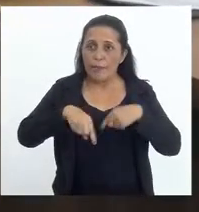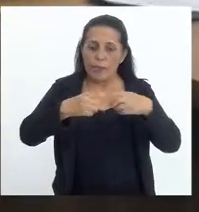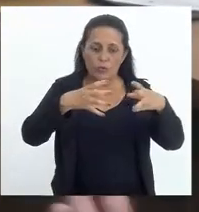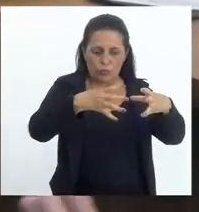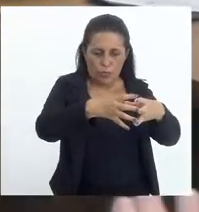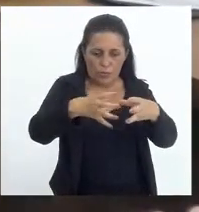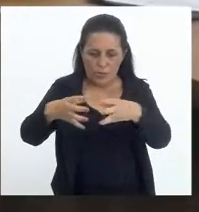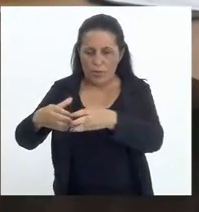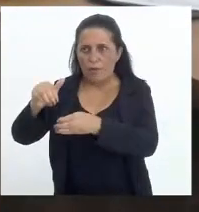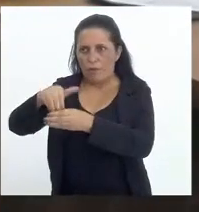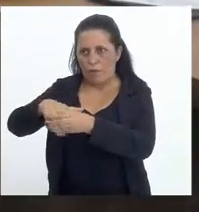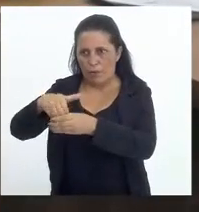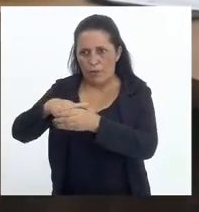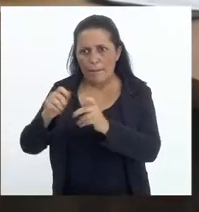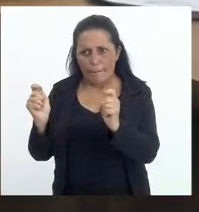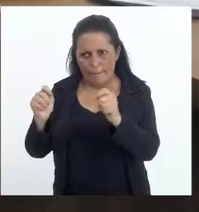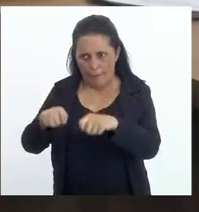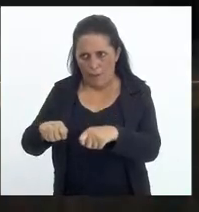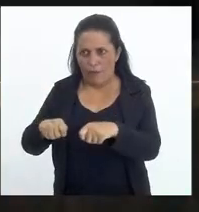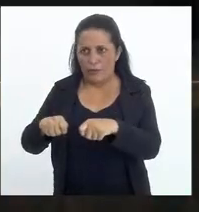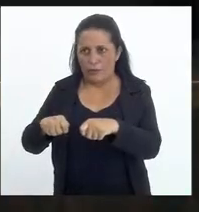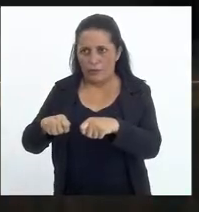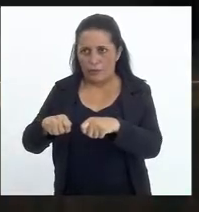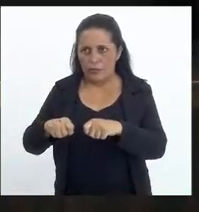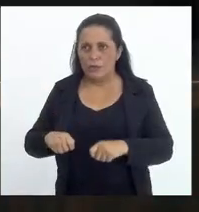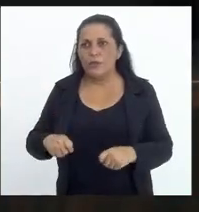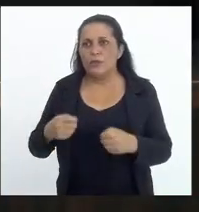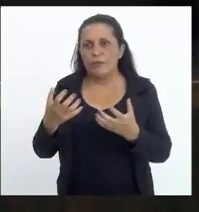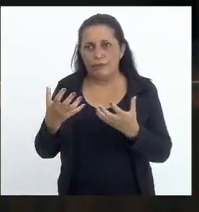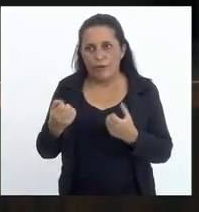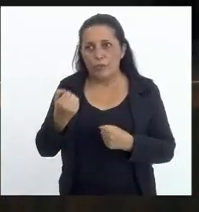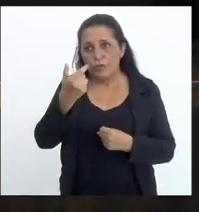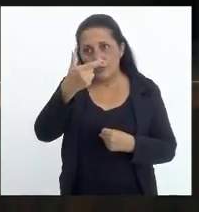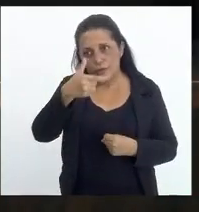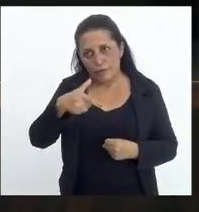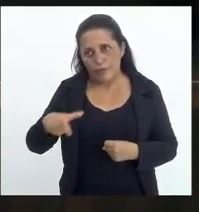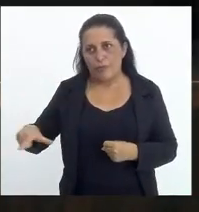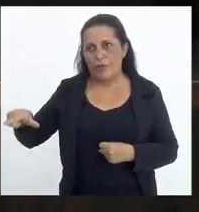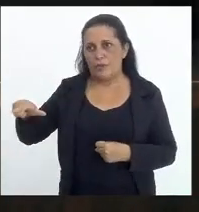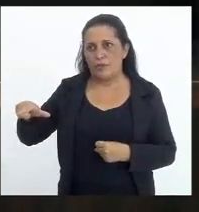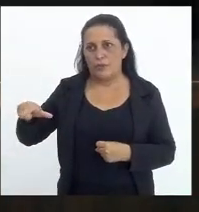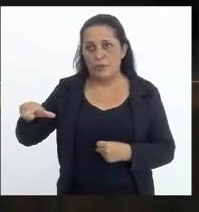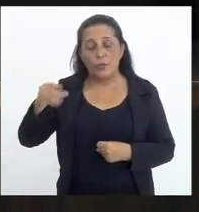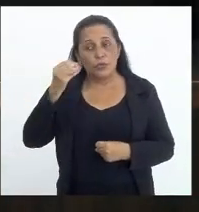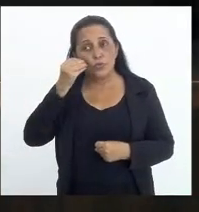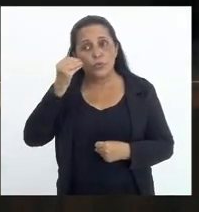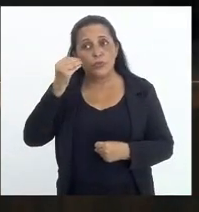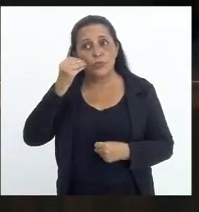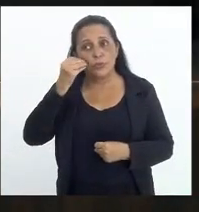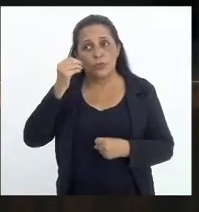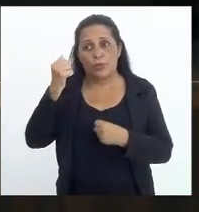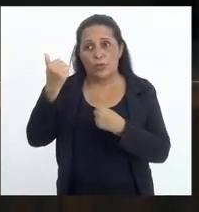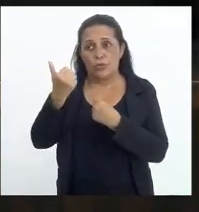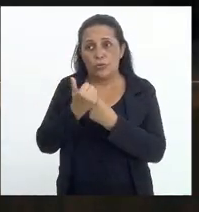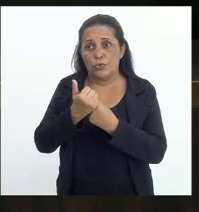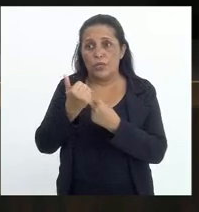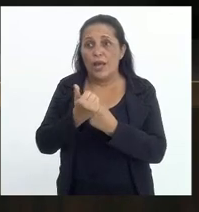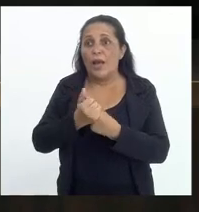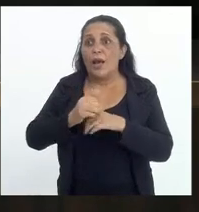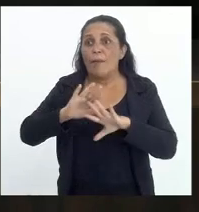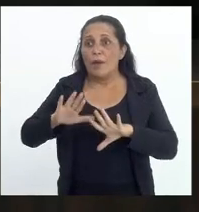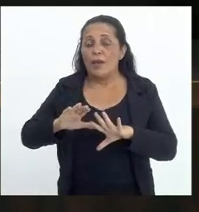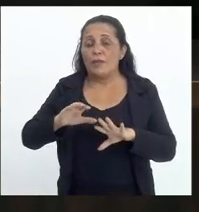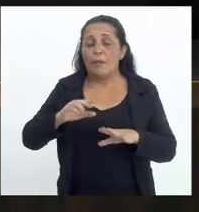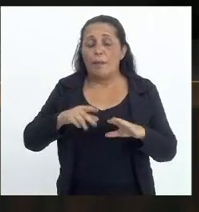ser. É. Só isso. Vamos de novo, Márcio. Estou tentando ajudar só. Primeiro parecer da CCJ. Se ele